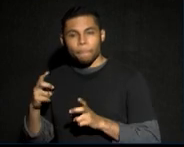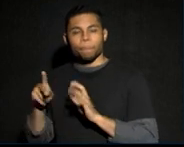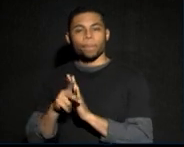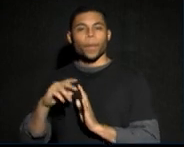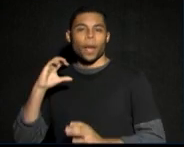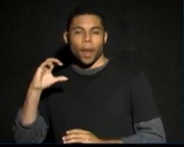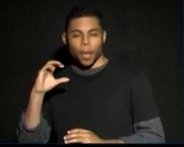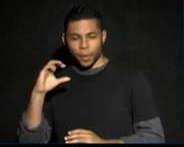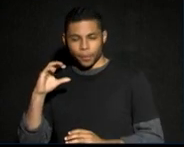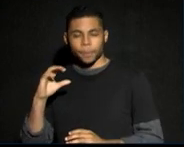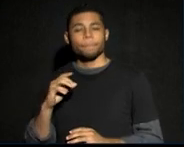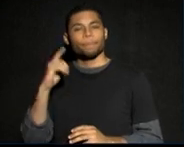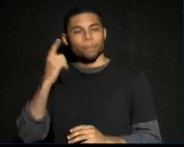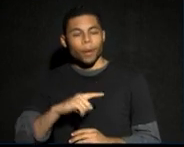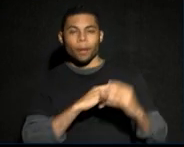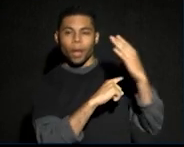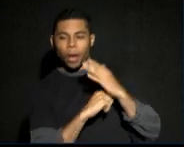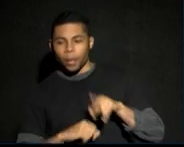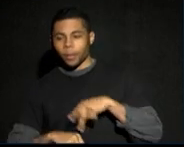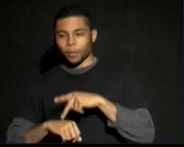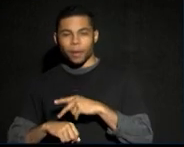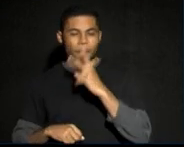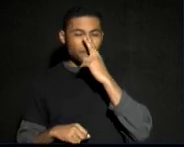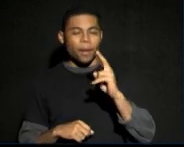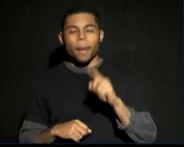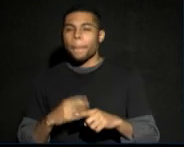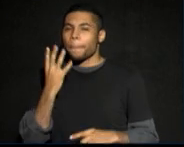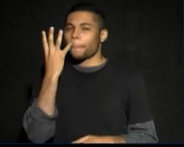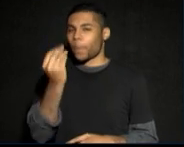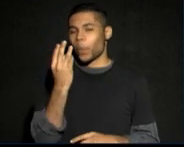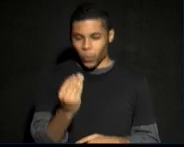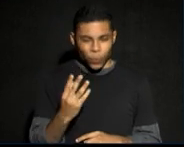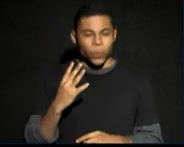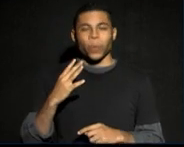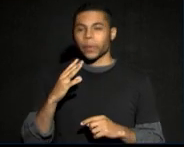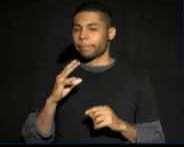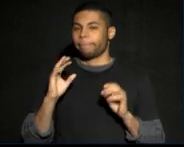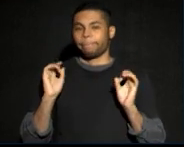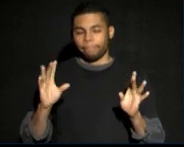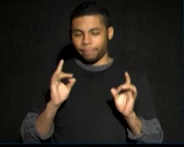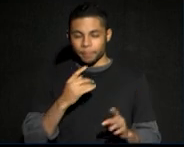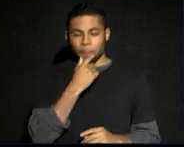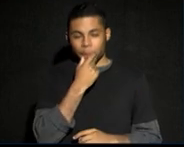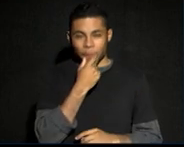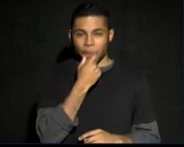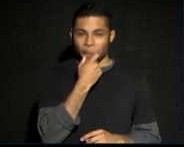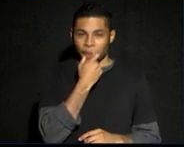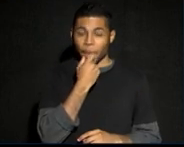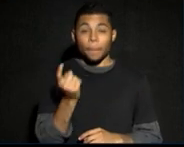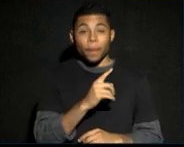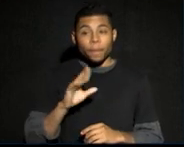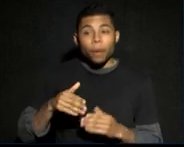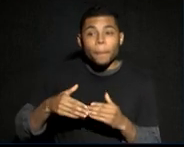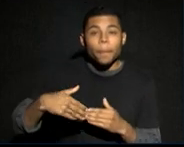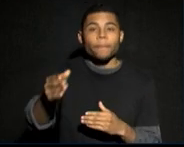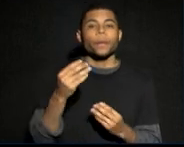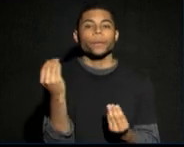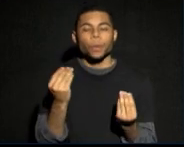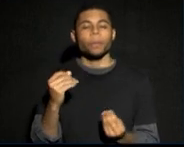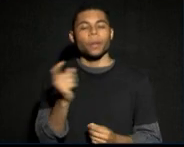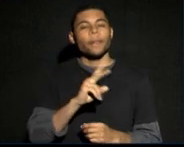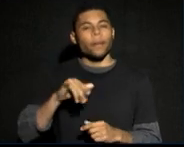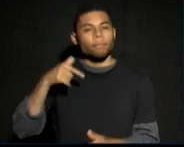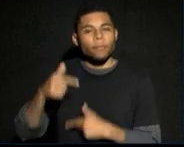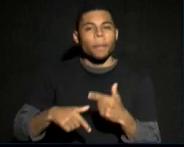crédito do seguro de crédito para o herói nacional é muito eficiente então a gente vê que além da iniciativa de repasse a gente vai atoa daqui para frente